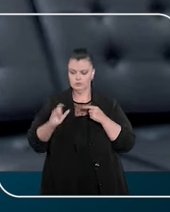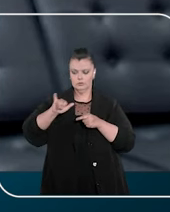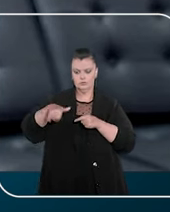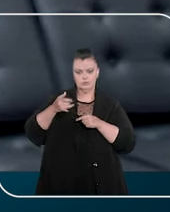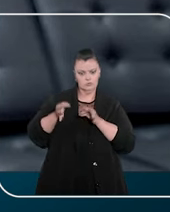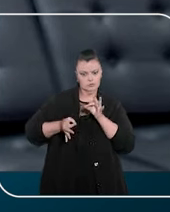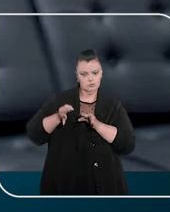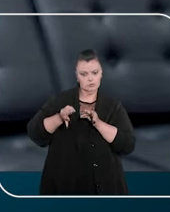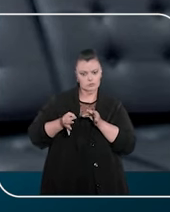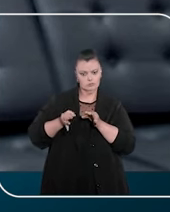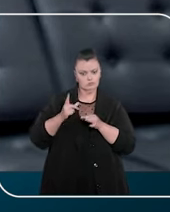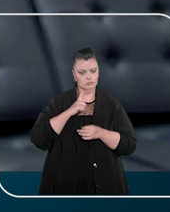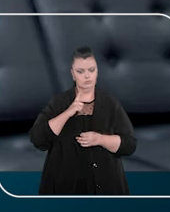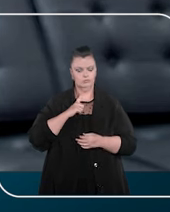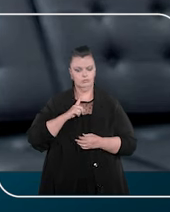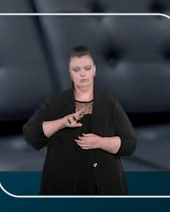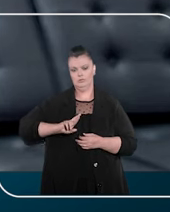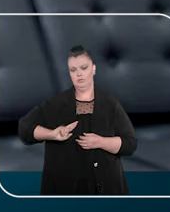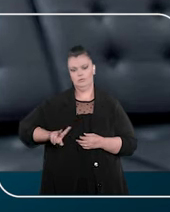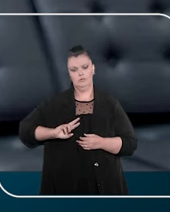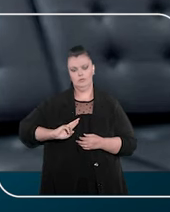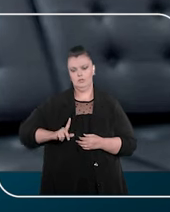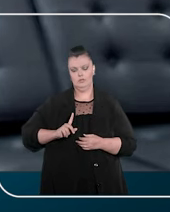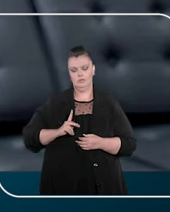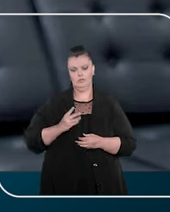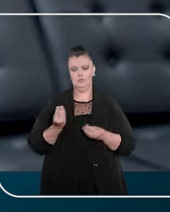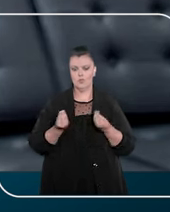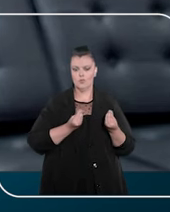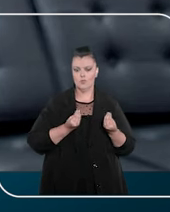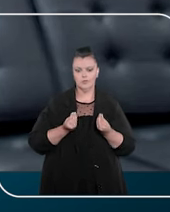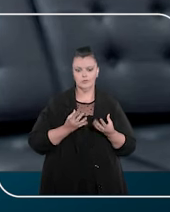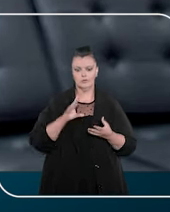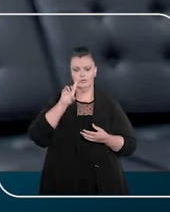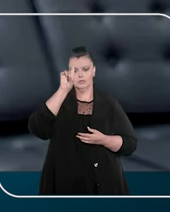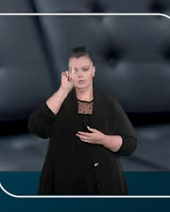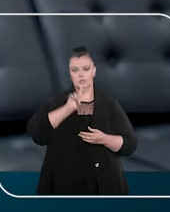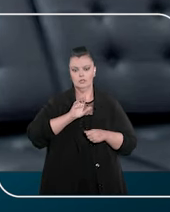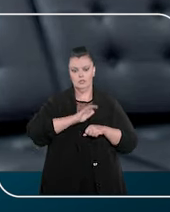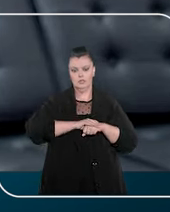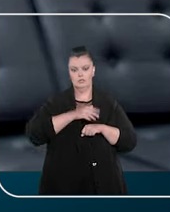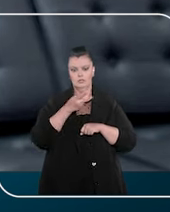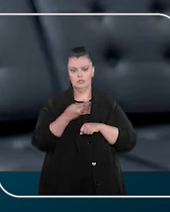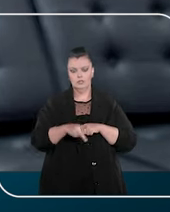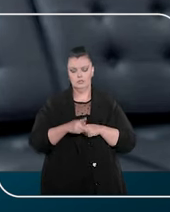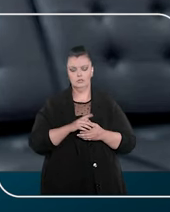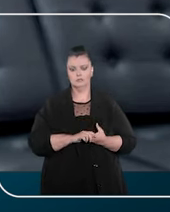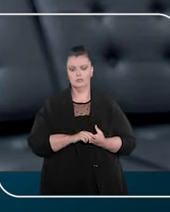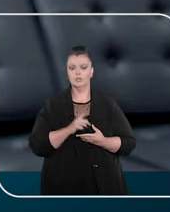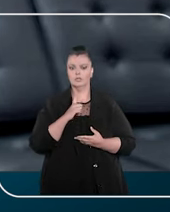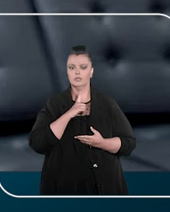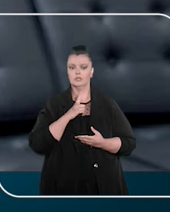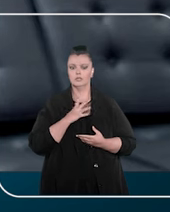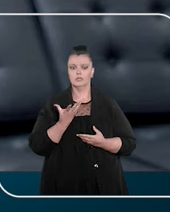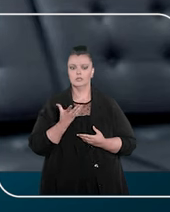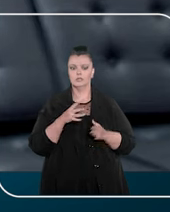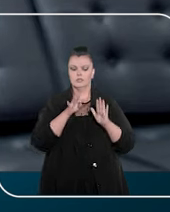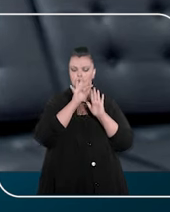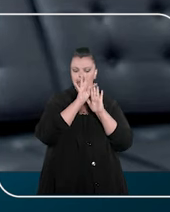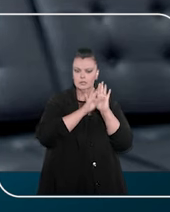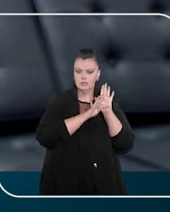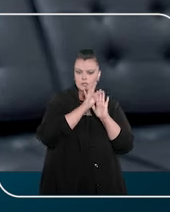não é assim que as coisas devem funcionar. O direito, uma vez interpretado, né, os textos jurídicos, uma